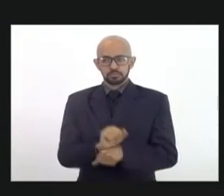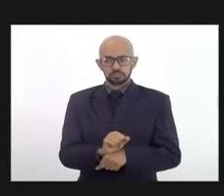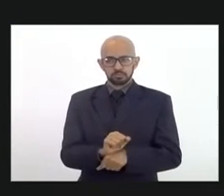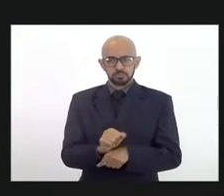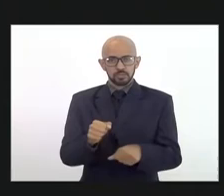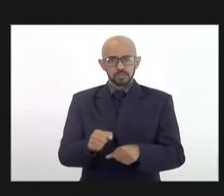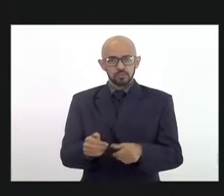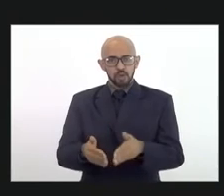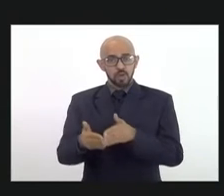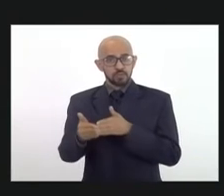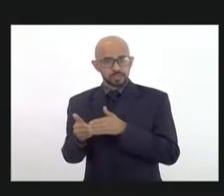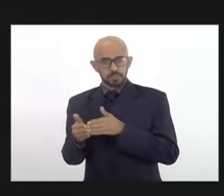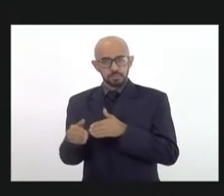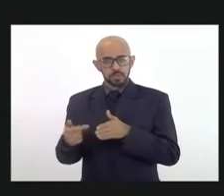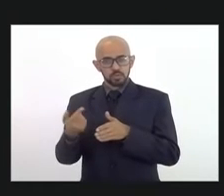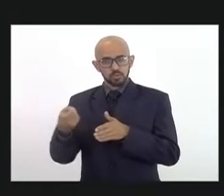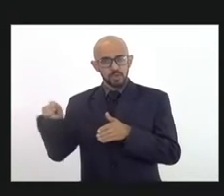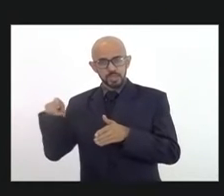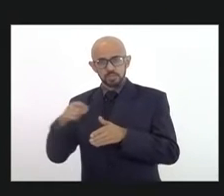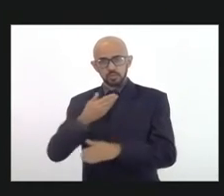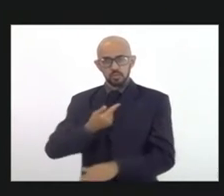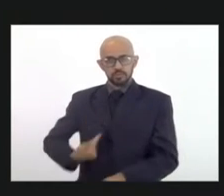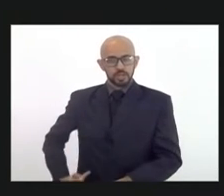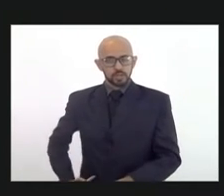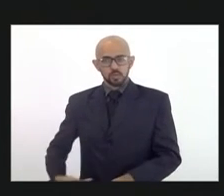afastamento do último governador, mas eu queria destacar,